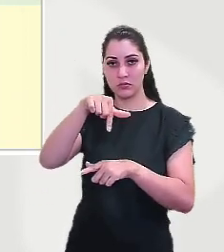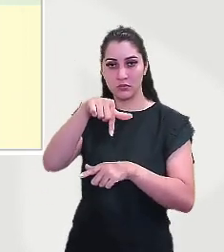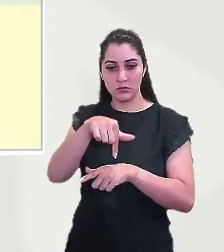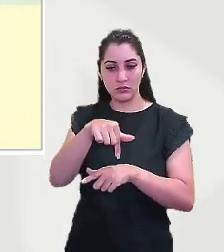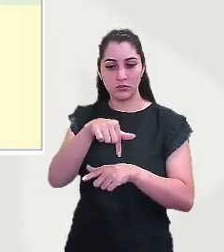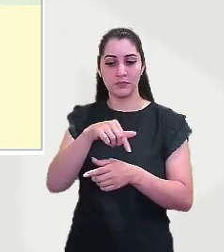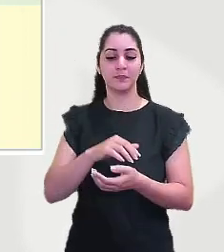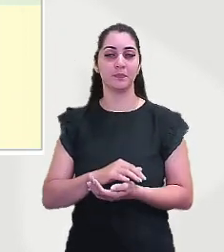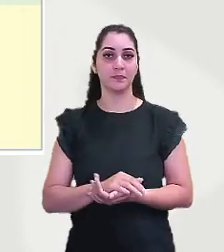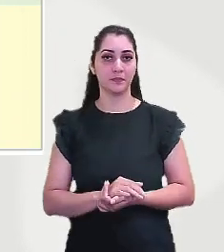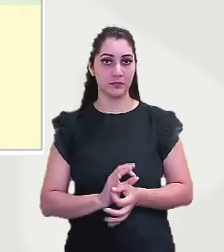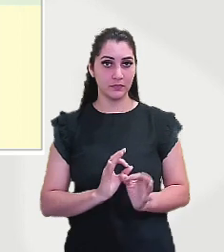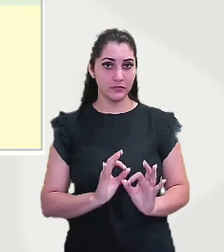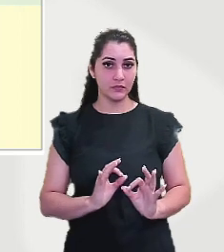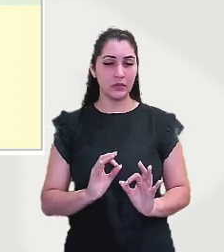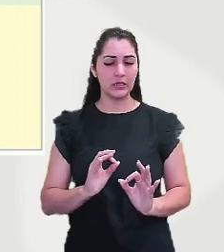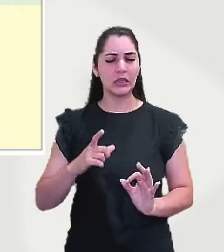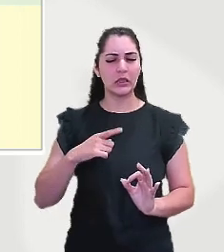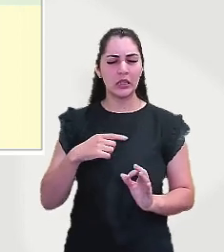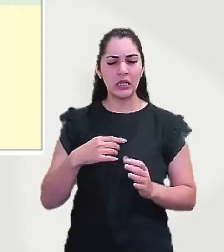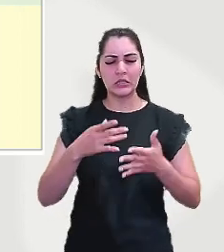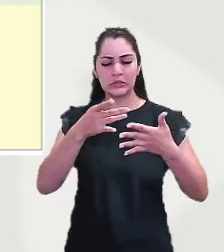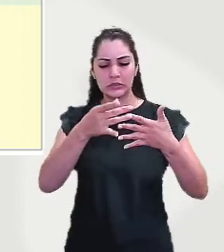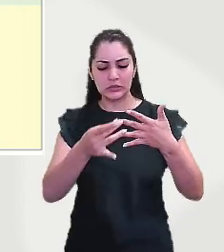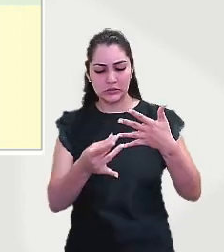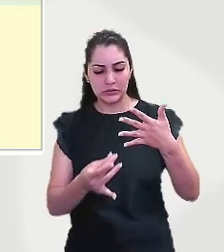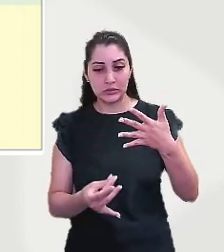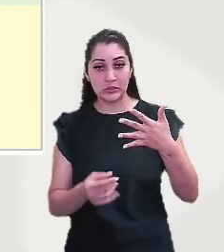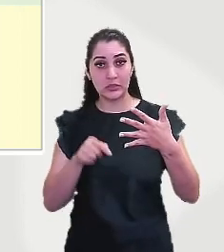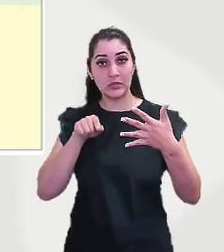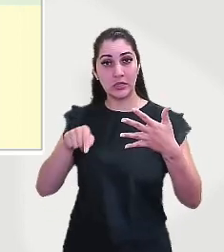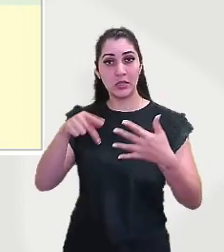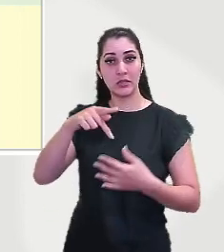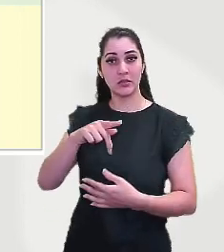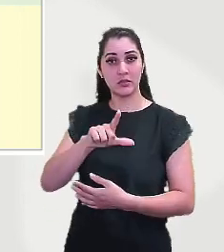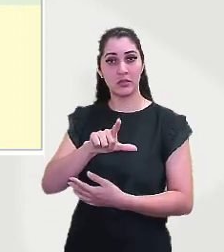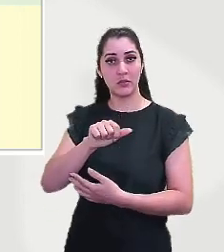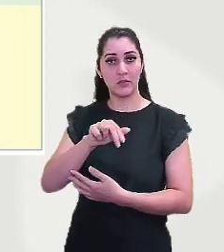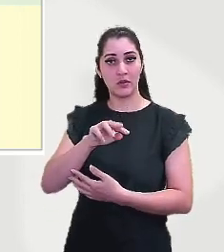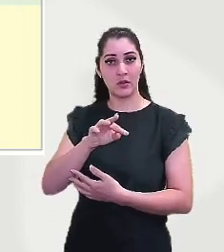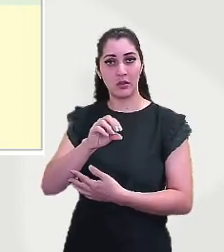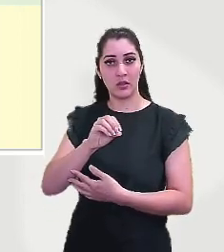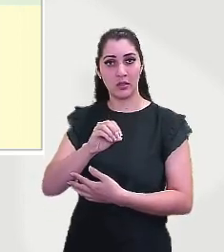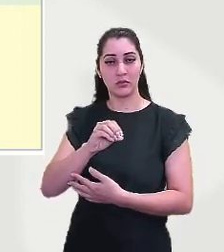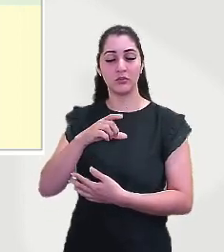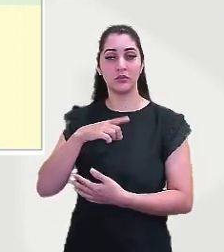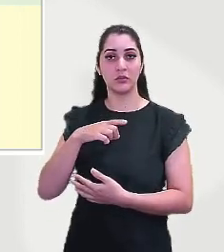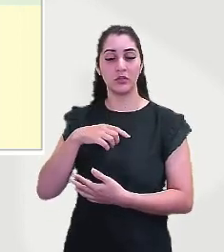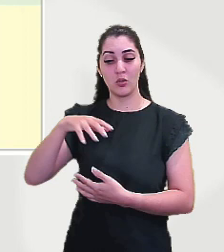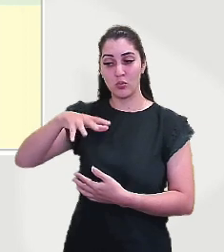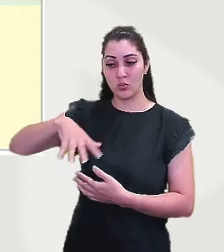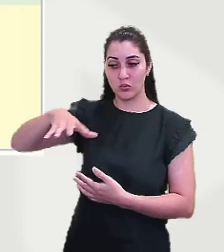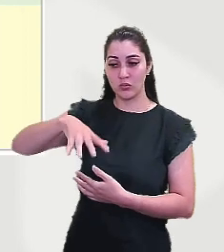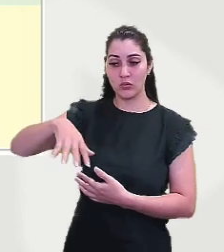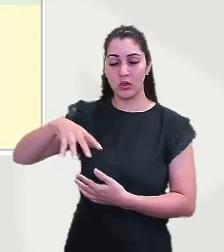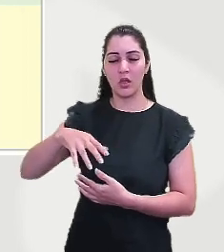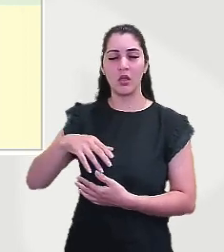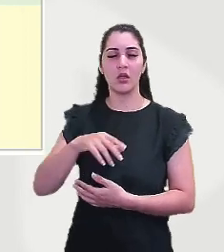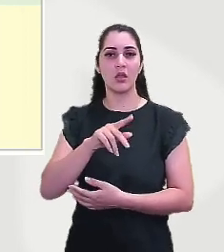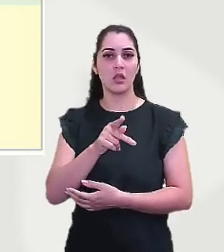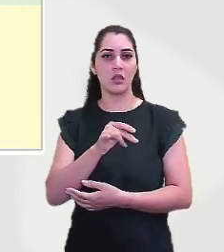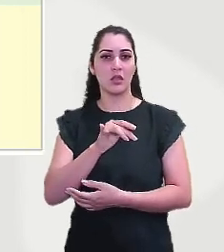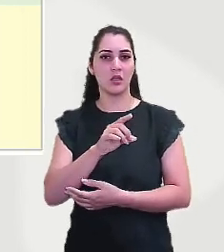Leste e Sudeste, né? E muitos deles, desses planaltos, né, ele também ele tem uma bacia, uma rede hidrográfica